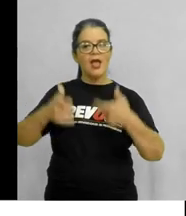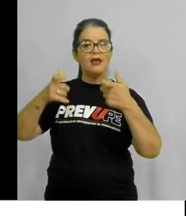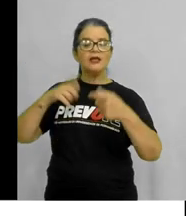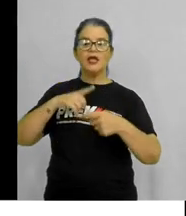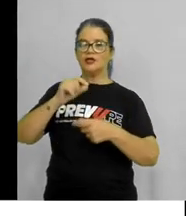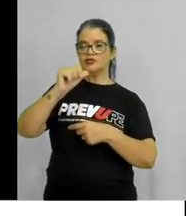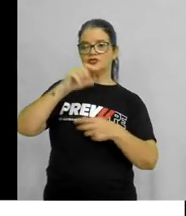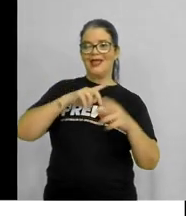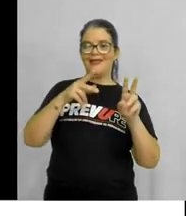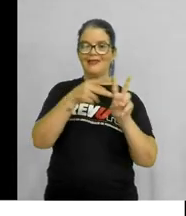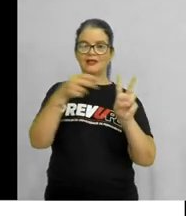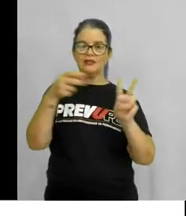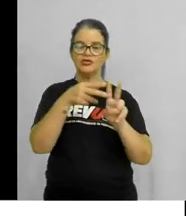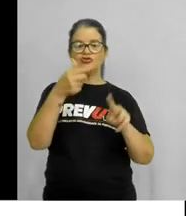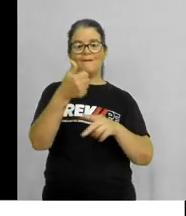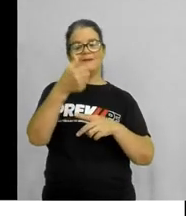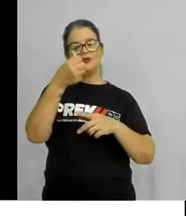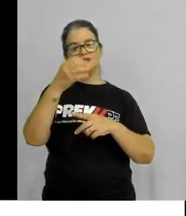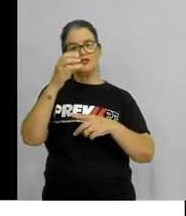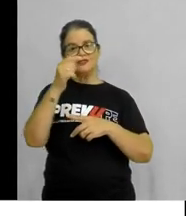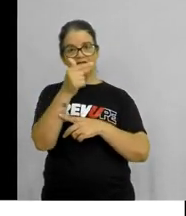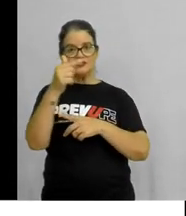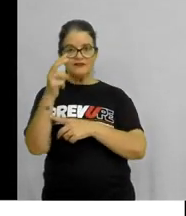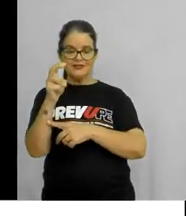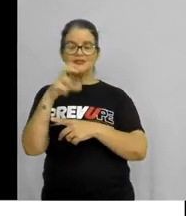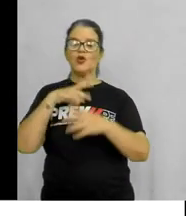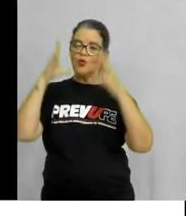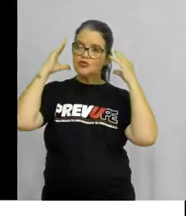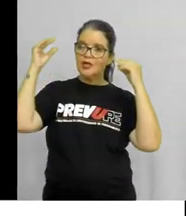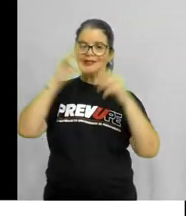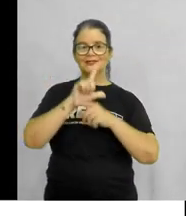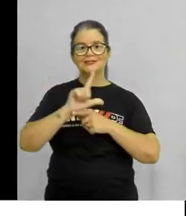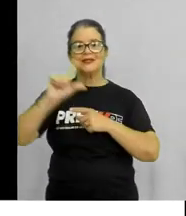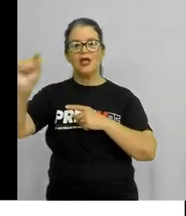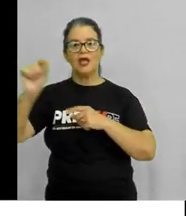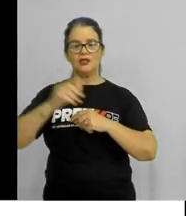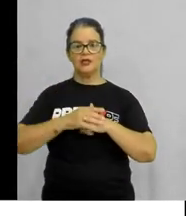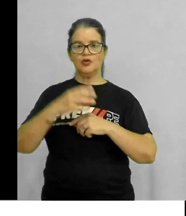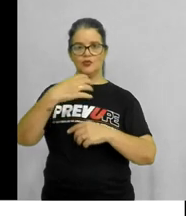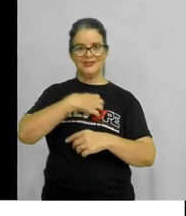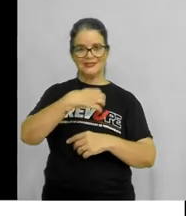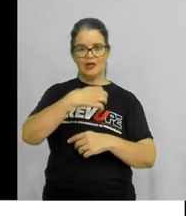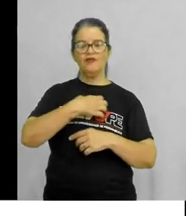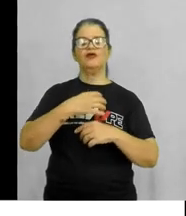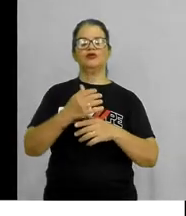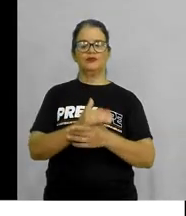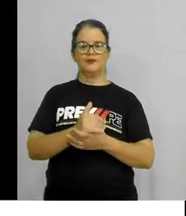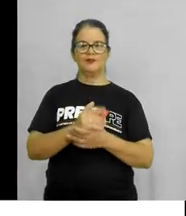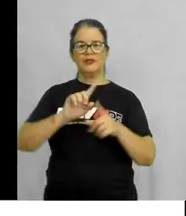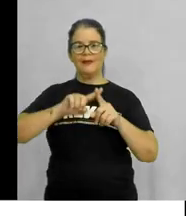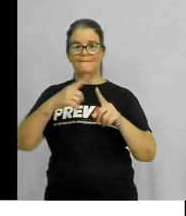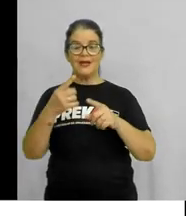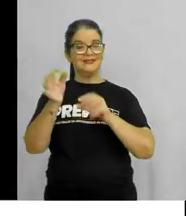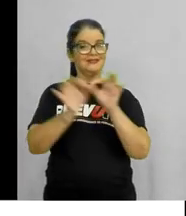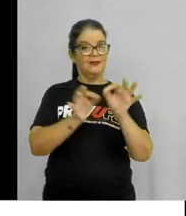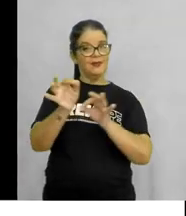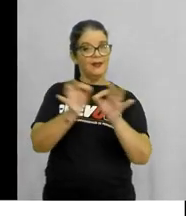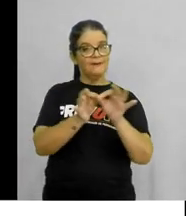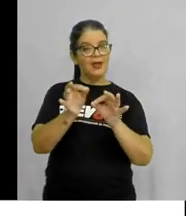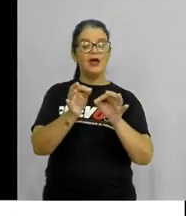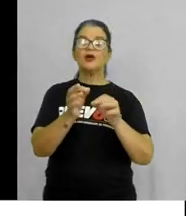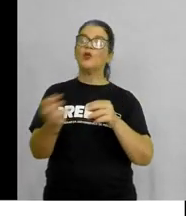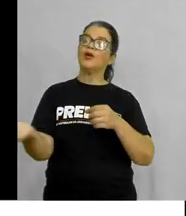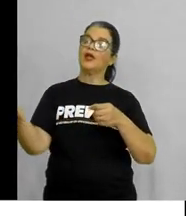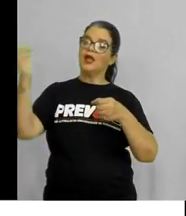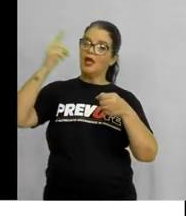indígenas em 1625 holandeses se retiram de Salvador mas se preparam e